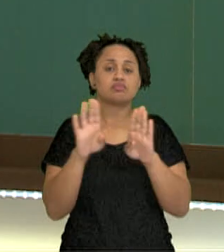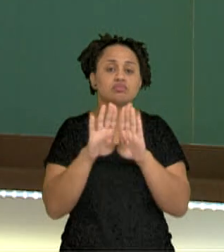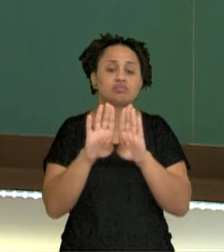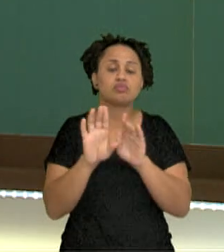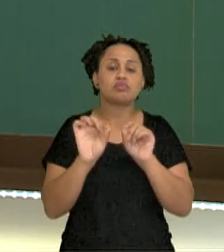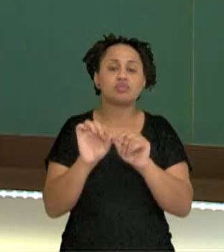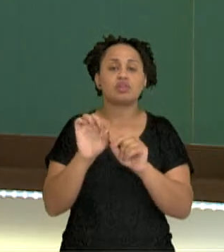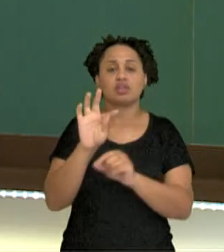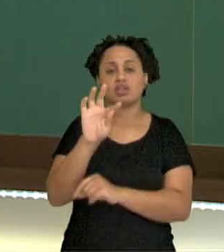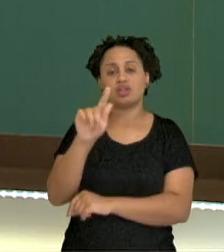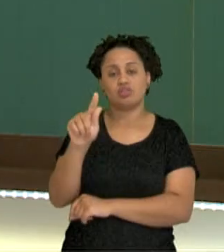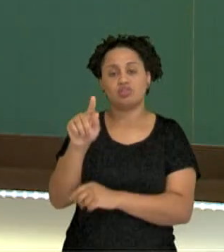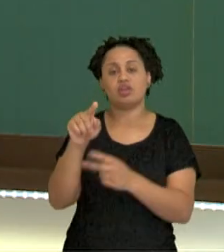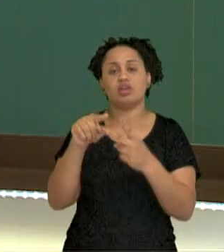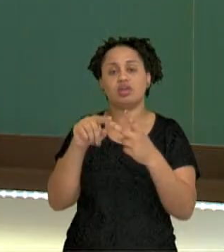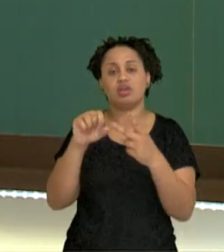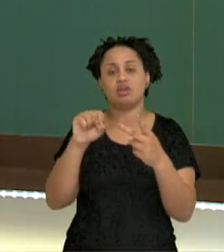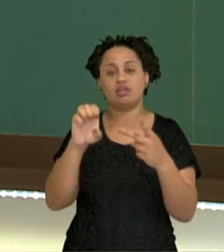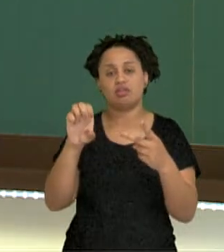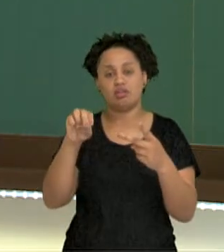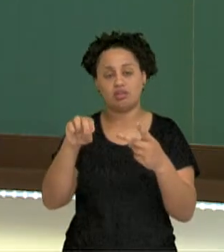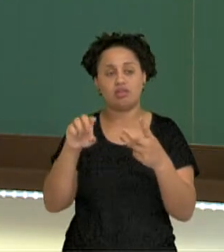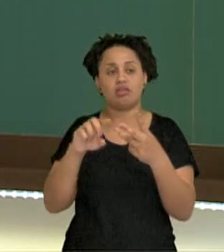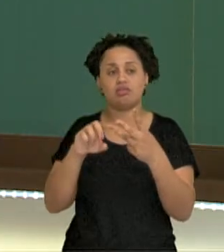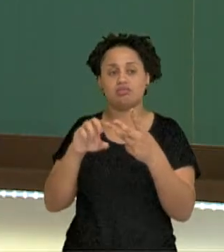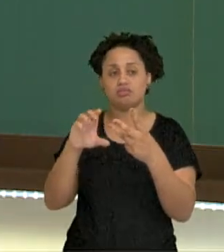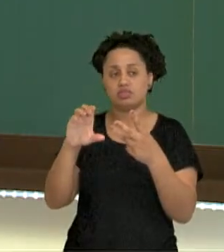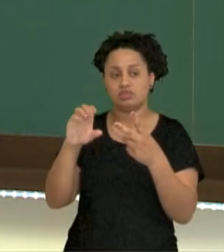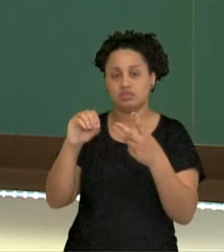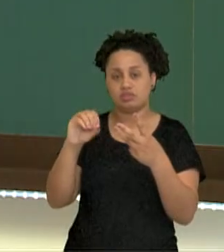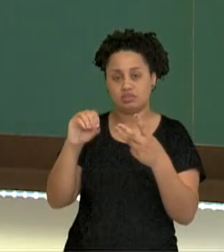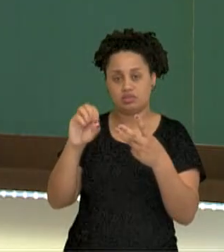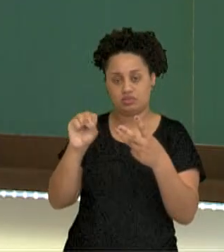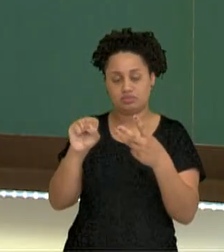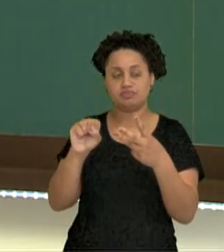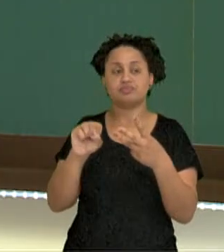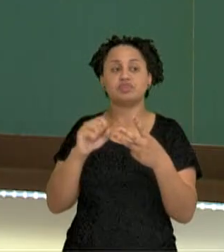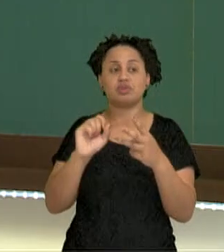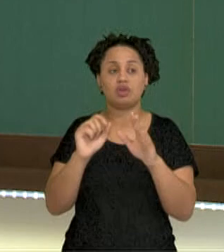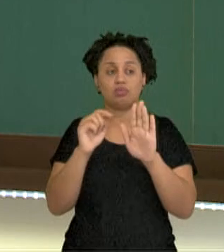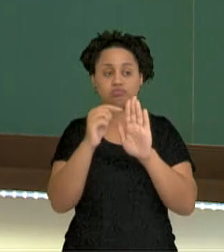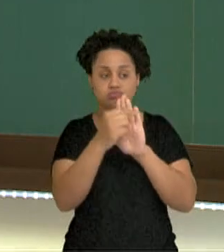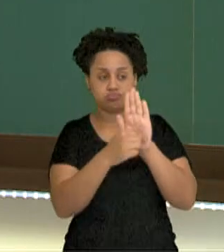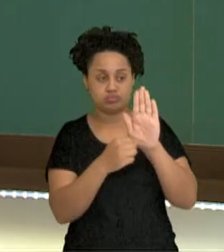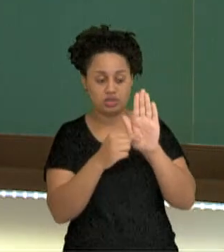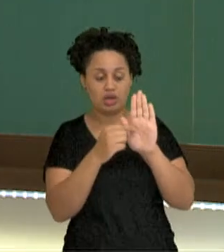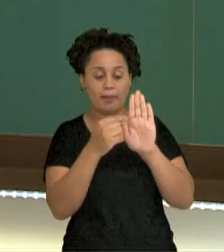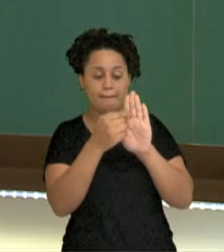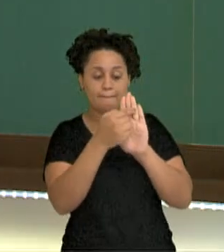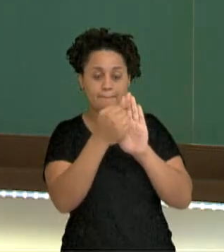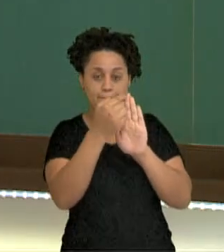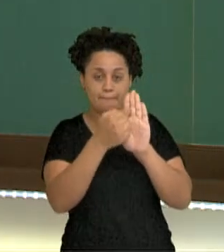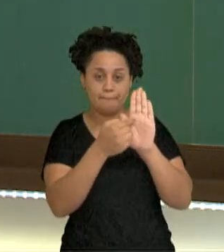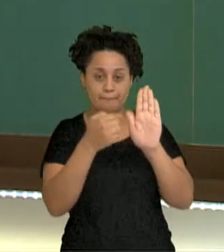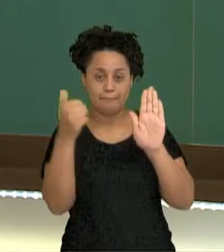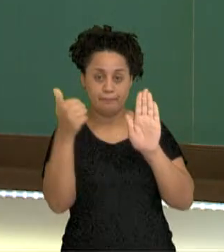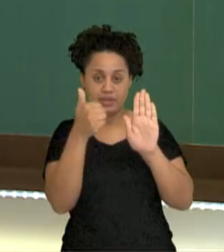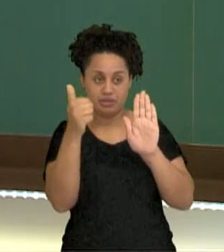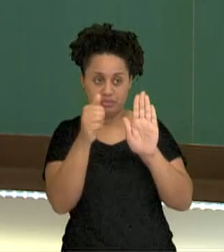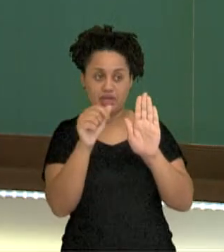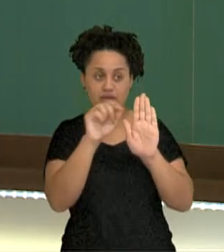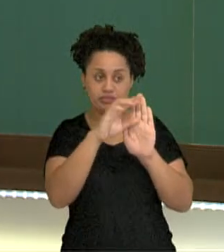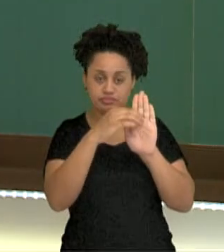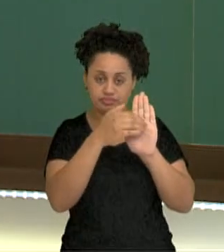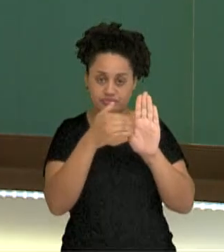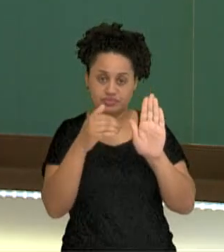das tangentes, seno e cosseno, os quadrantes. Então, lá no primeiro quadrante, os valores que estão à direita de x